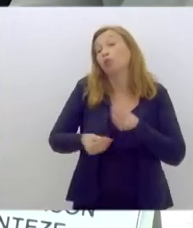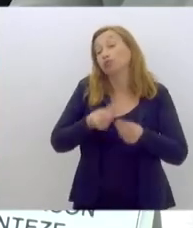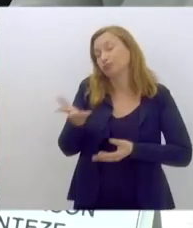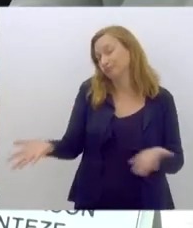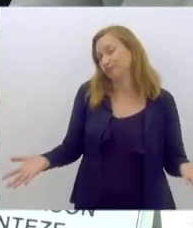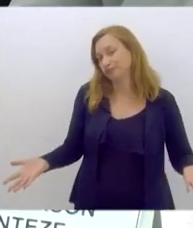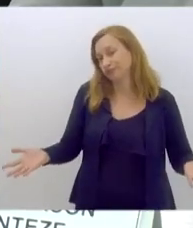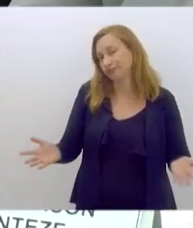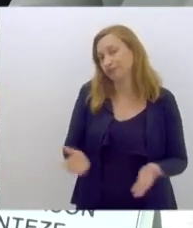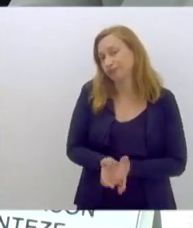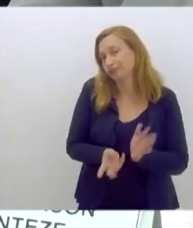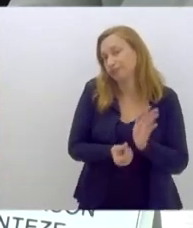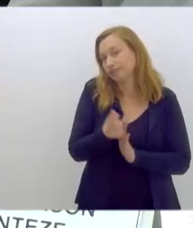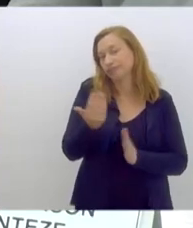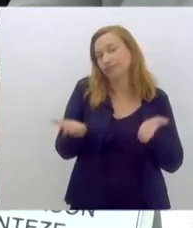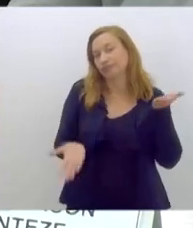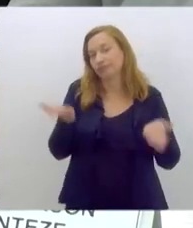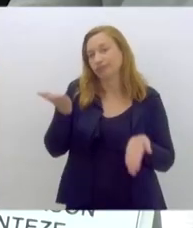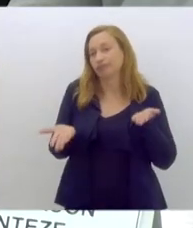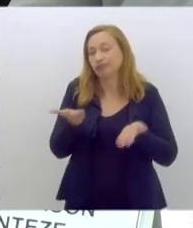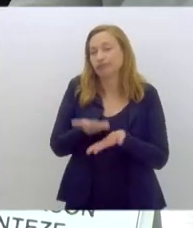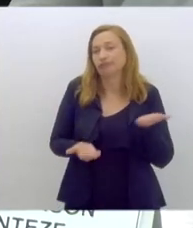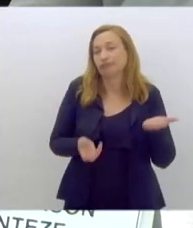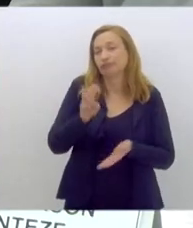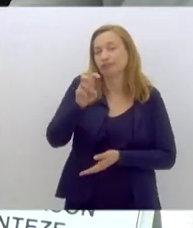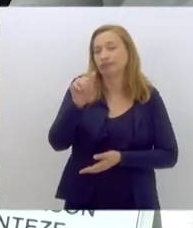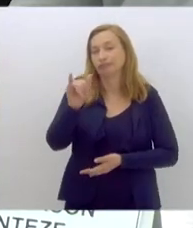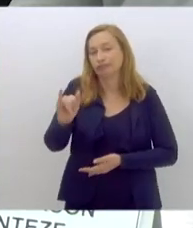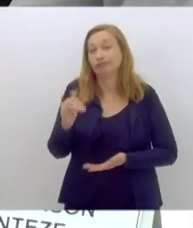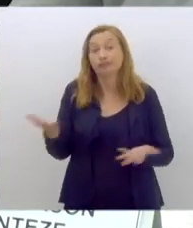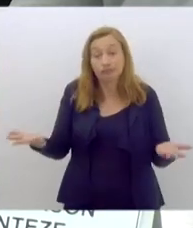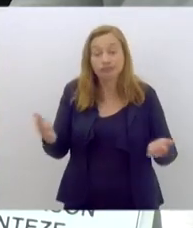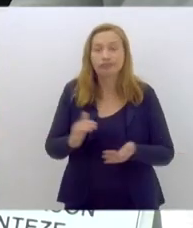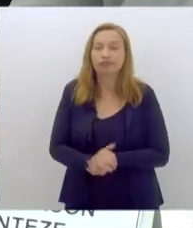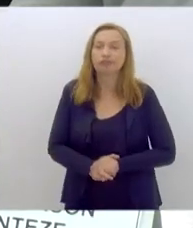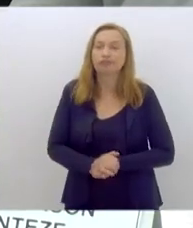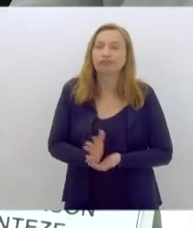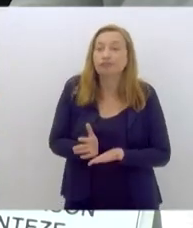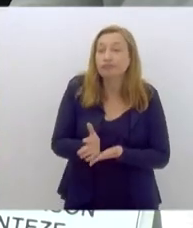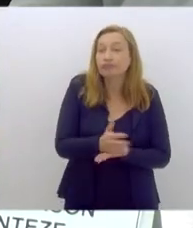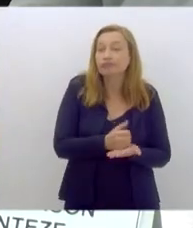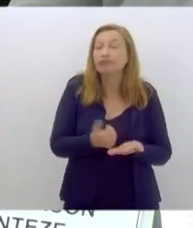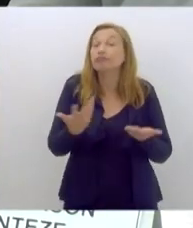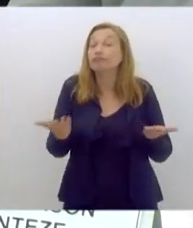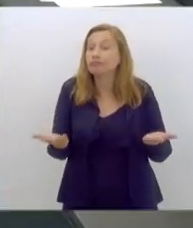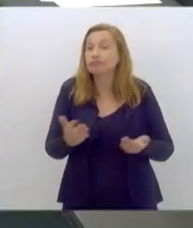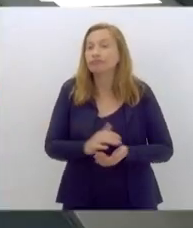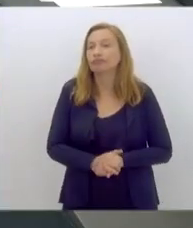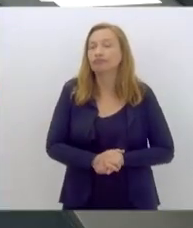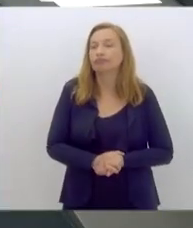um orçamento equilibrado com perda de 5b de arrecadação